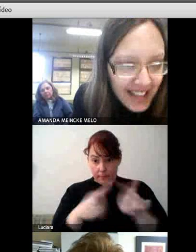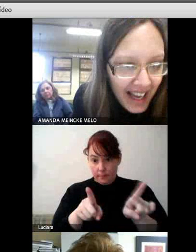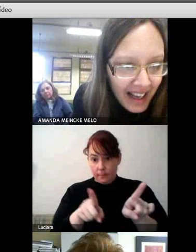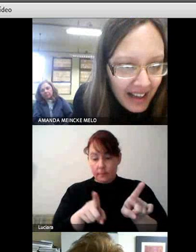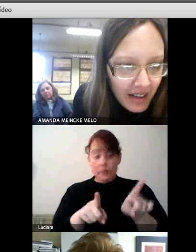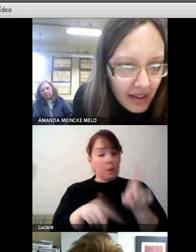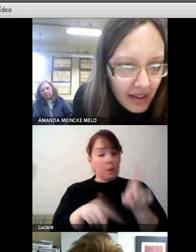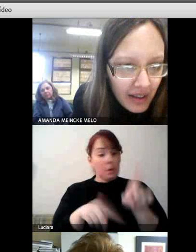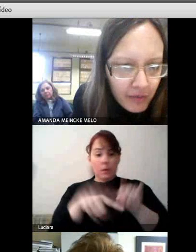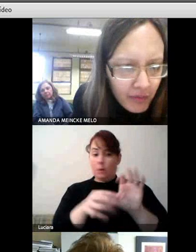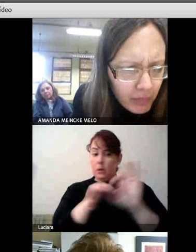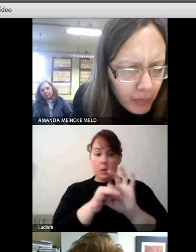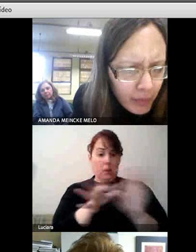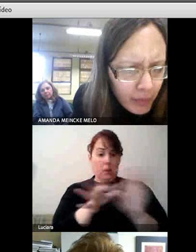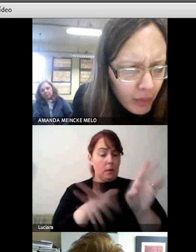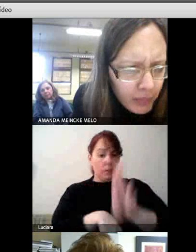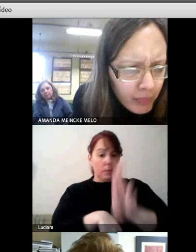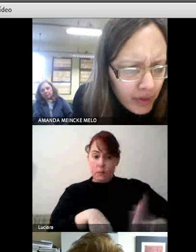aproveitar